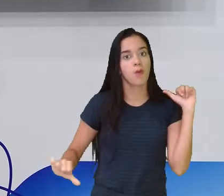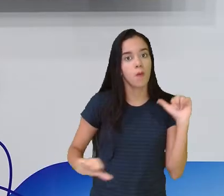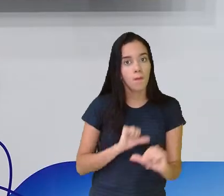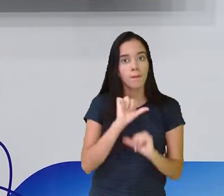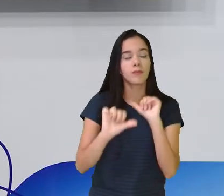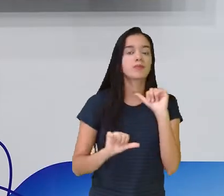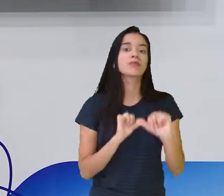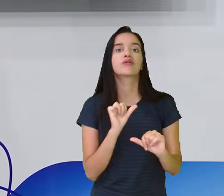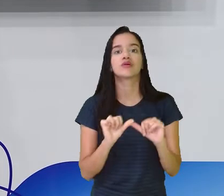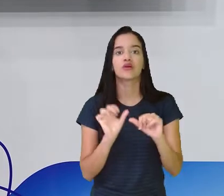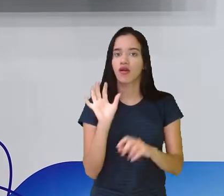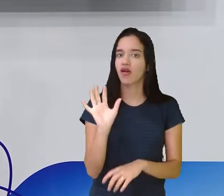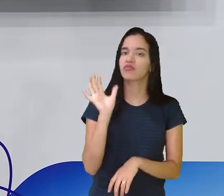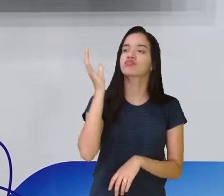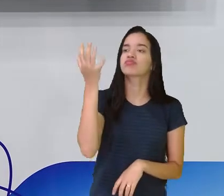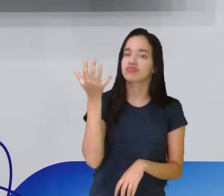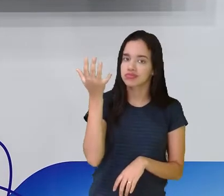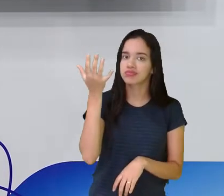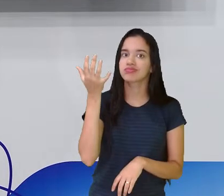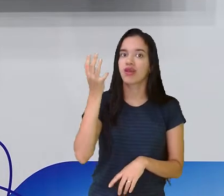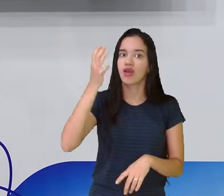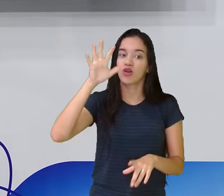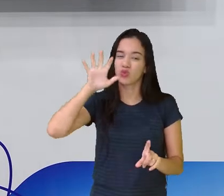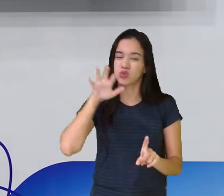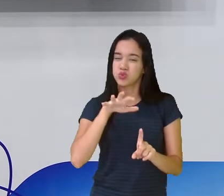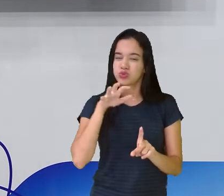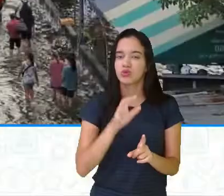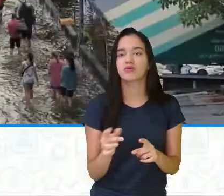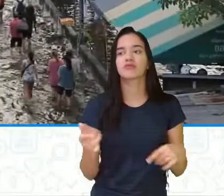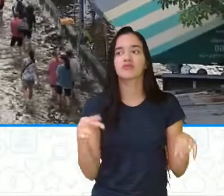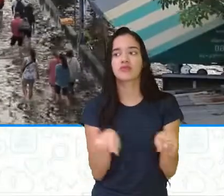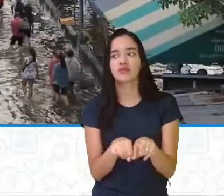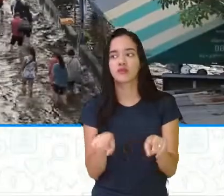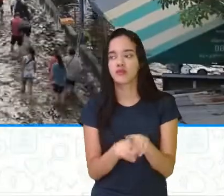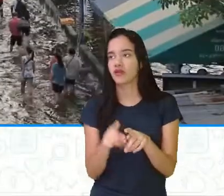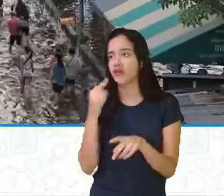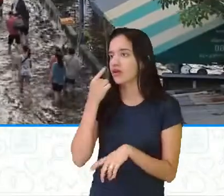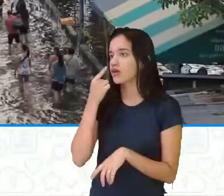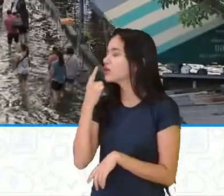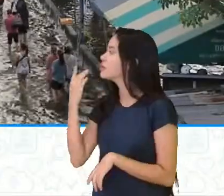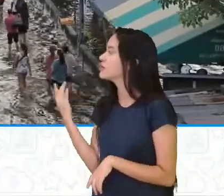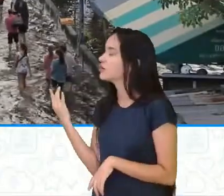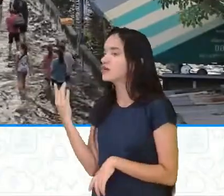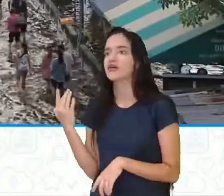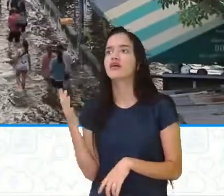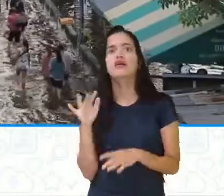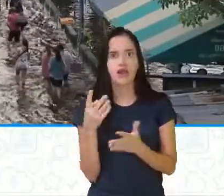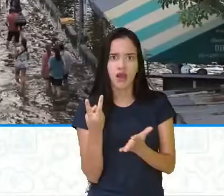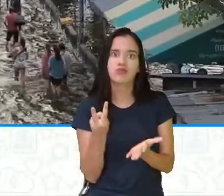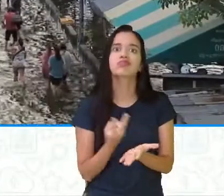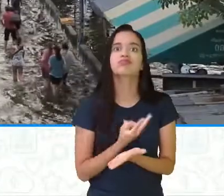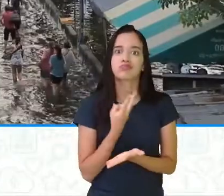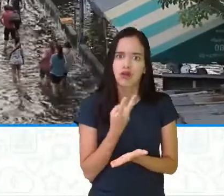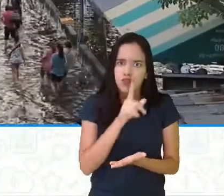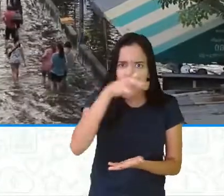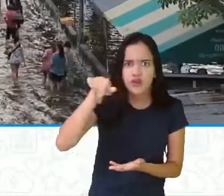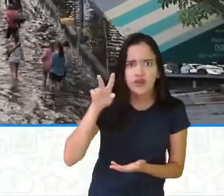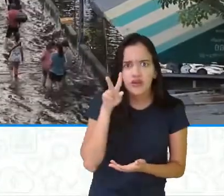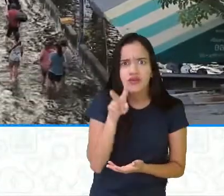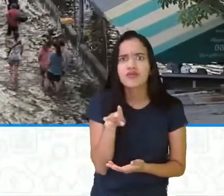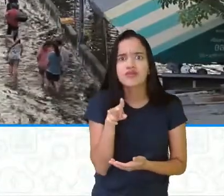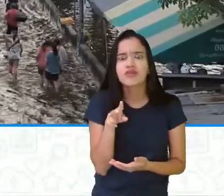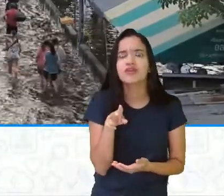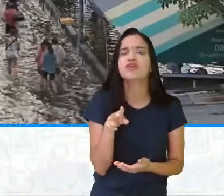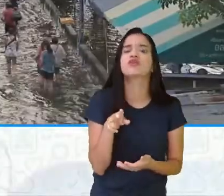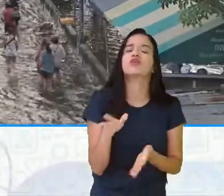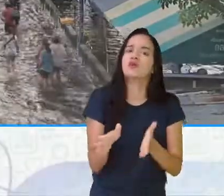mudanças climáticas muito agressivas, como as inundações. Aqui já está acontecendo. Você está vendo aí no período da